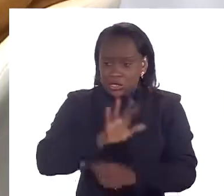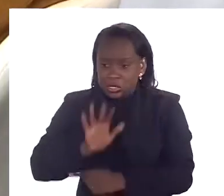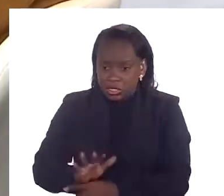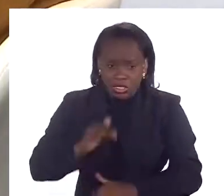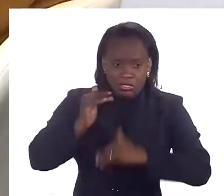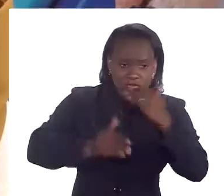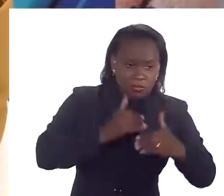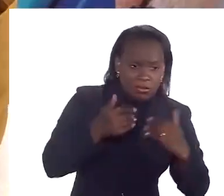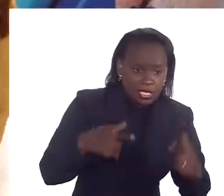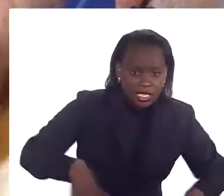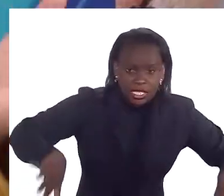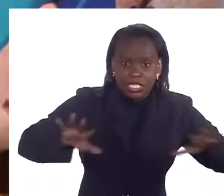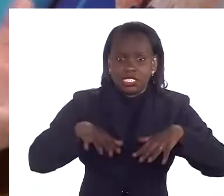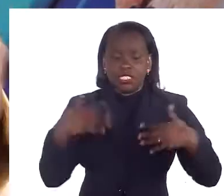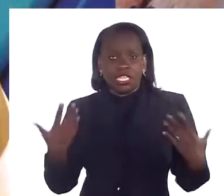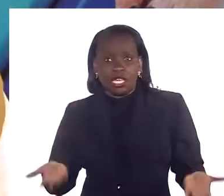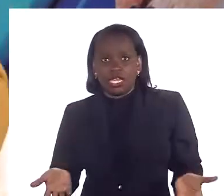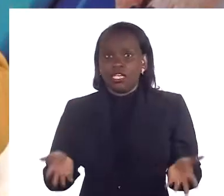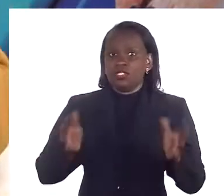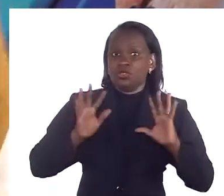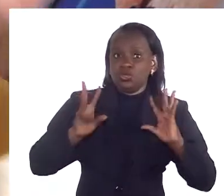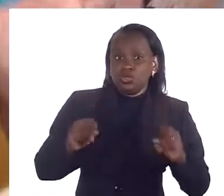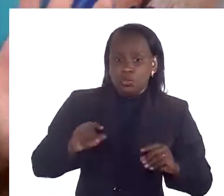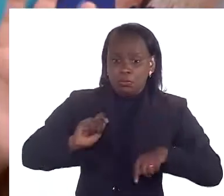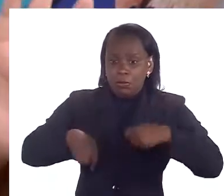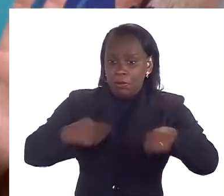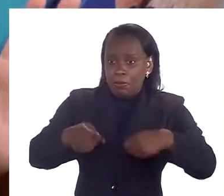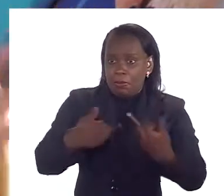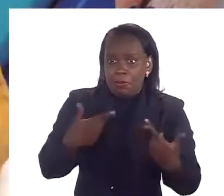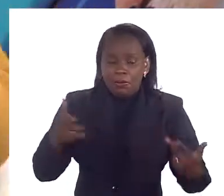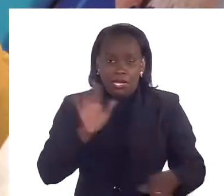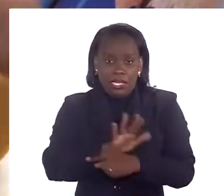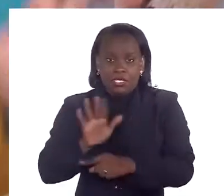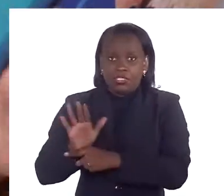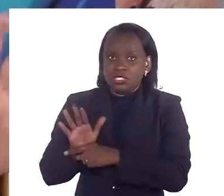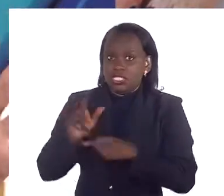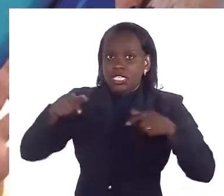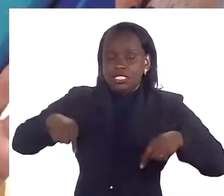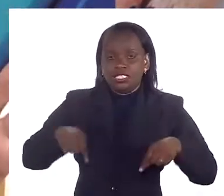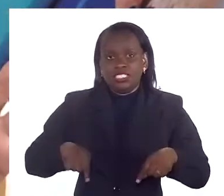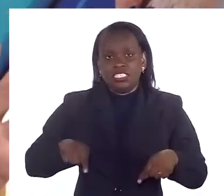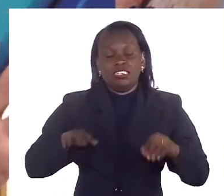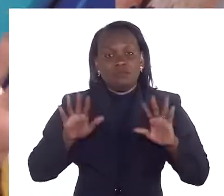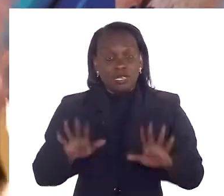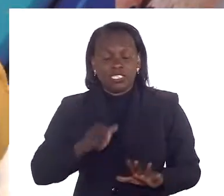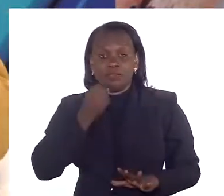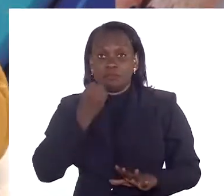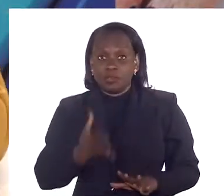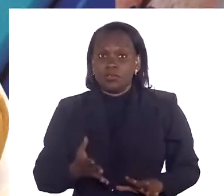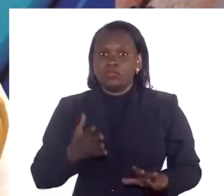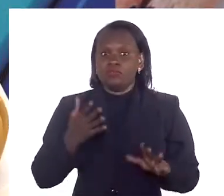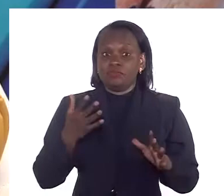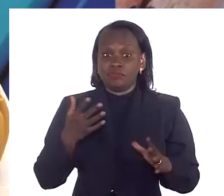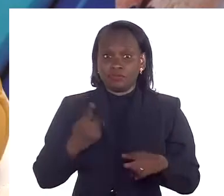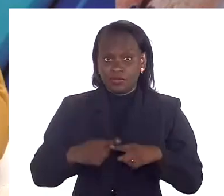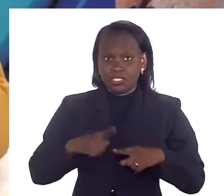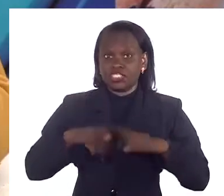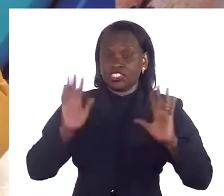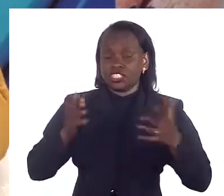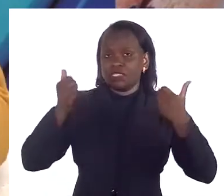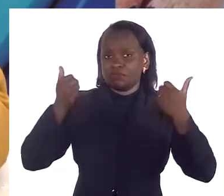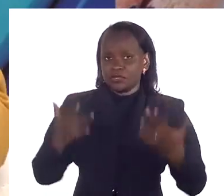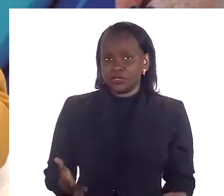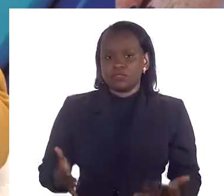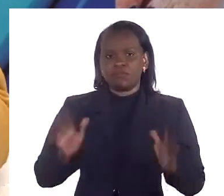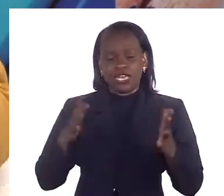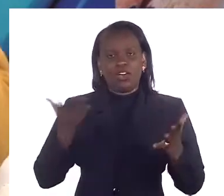eu tenho que dar conta do desenvolvimento dela, enfim, dela em todos os aspectos aqui nesse ambiente. E é interessante isso, e aí a gente